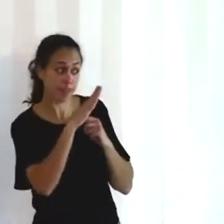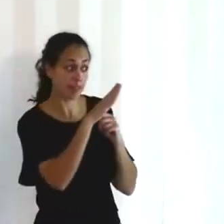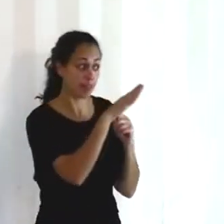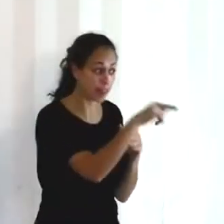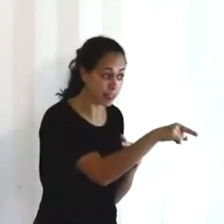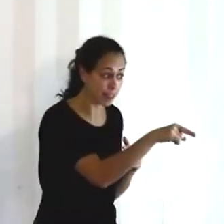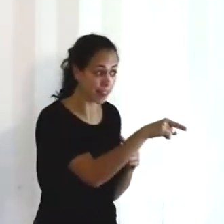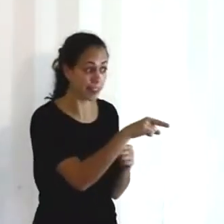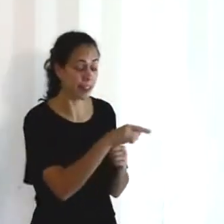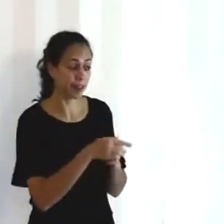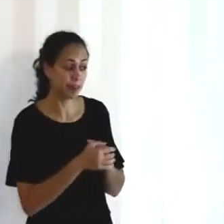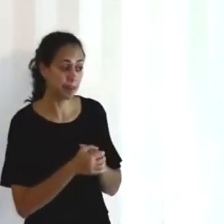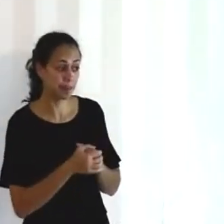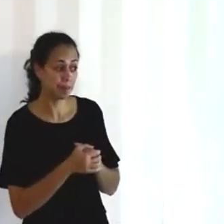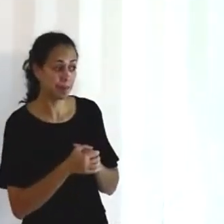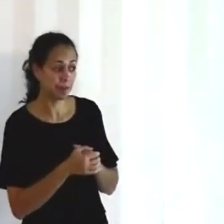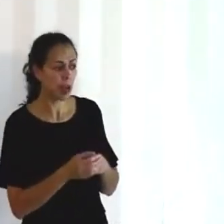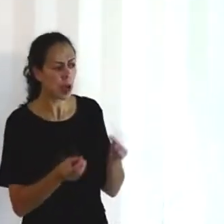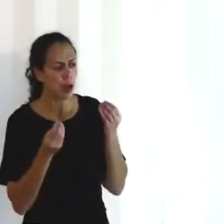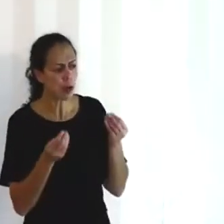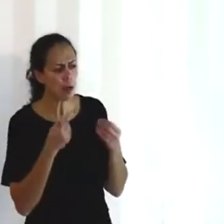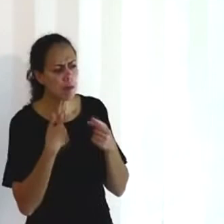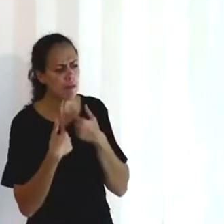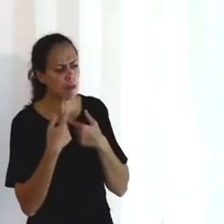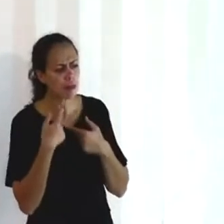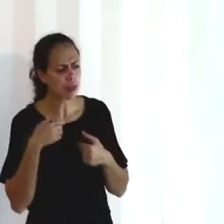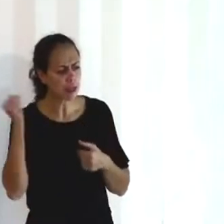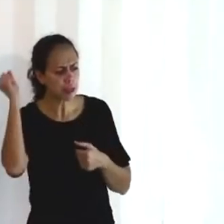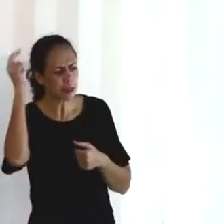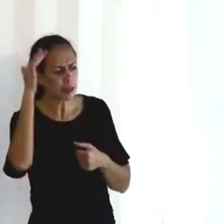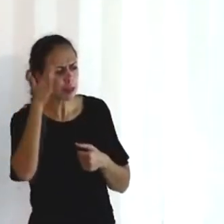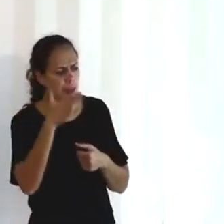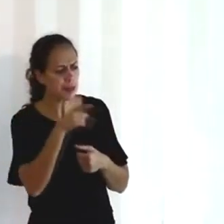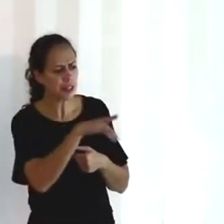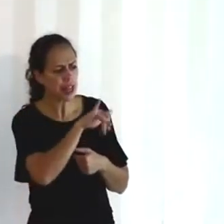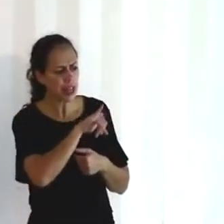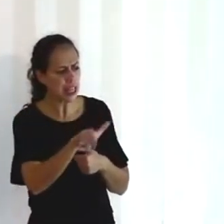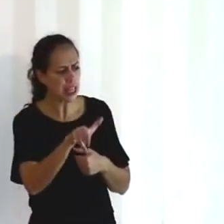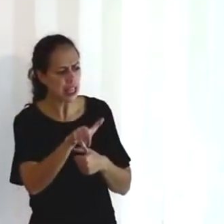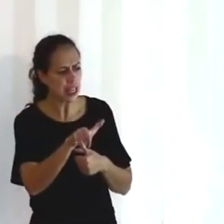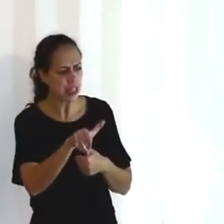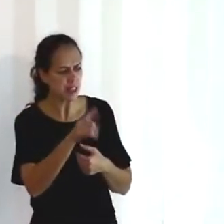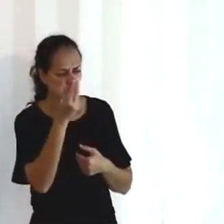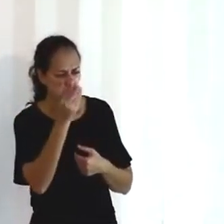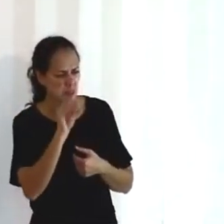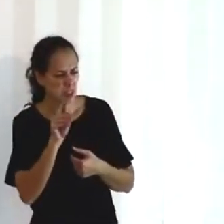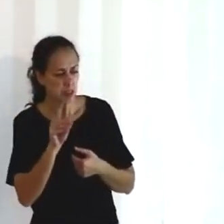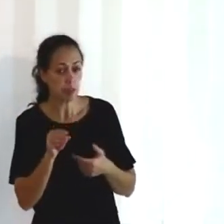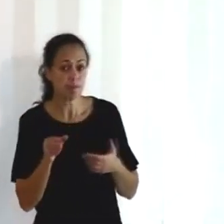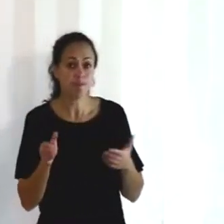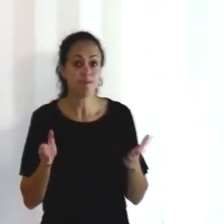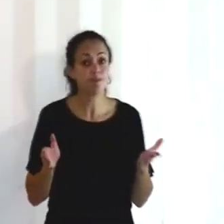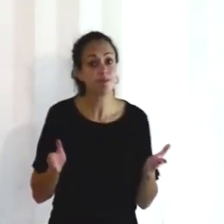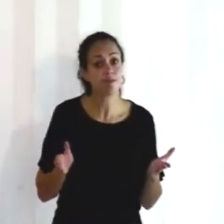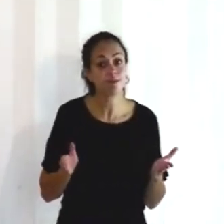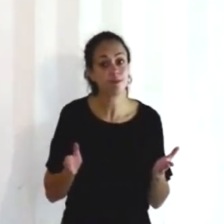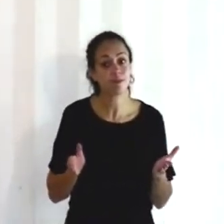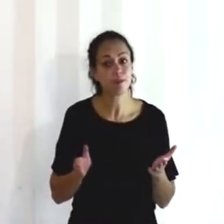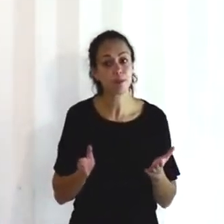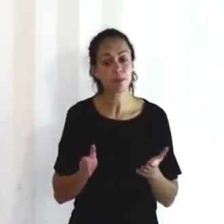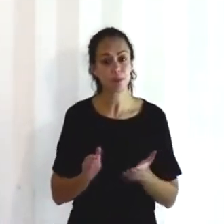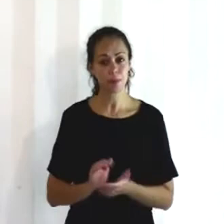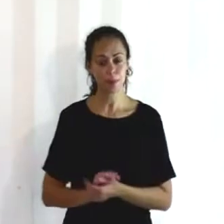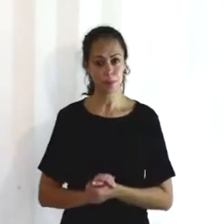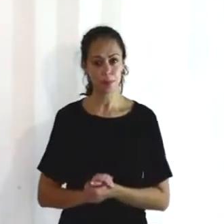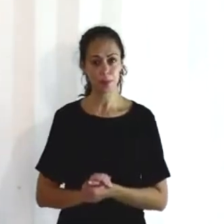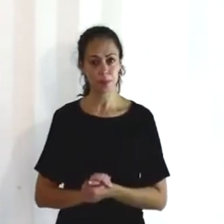bênçãos se proferimos maldição? Meus irmãos, Jesus estava querendo ensinar os seus discípulos uma coisa